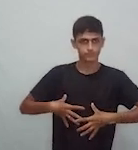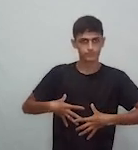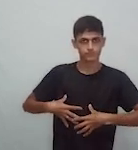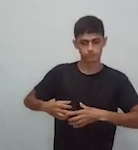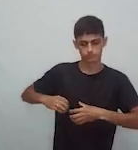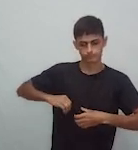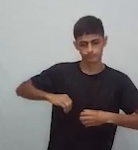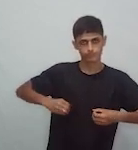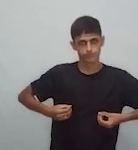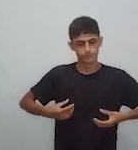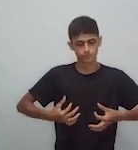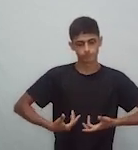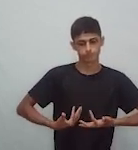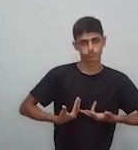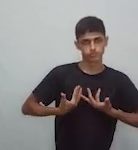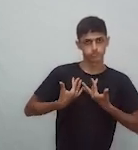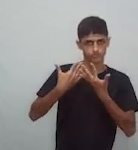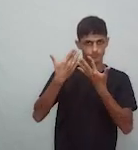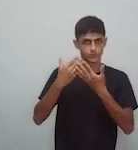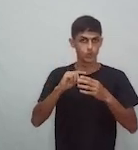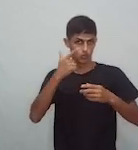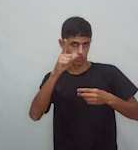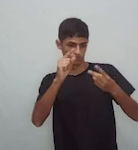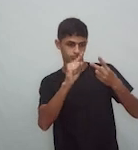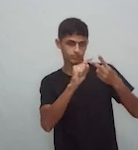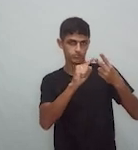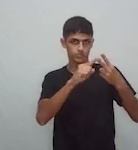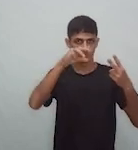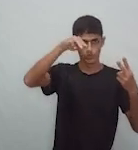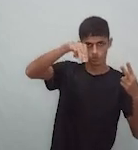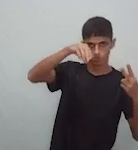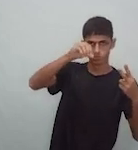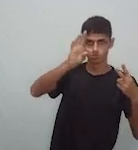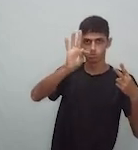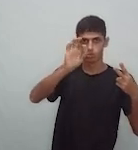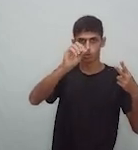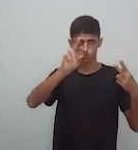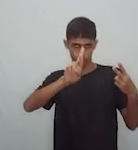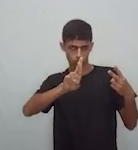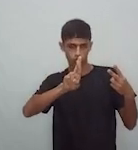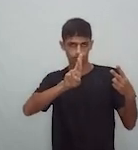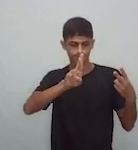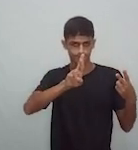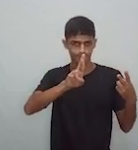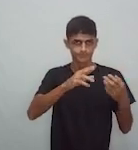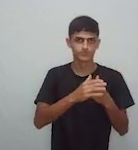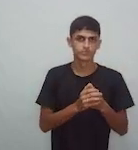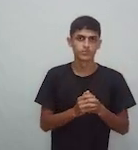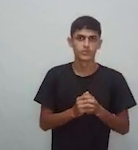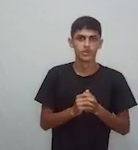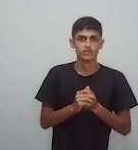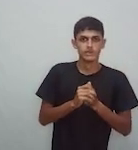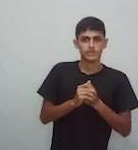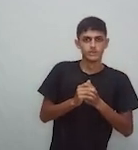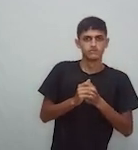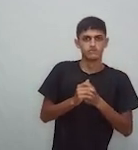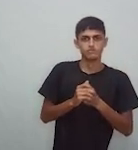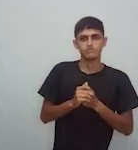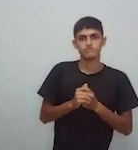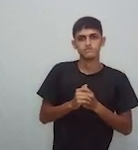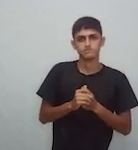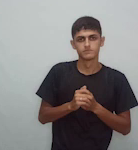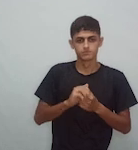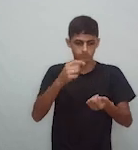através dos neurônios sensoriais. O neurônio motor, os neurônios motores, eles transmitem